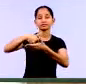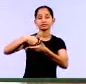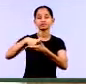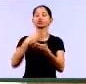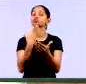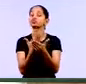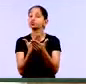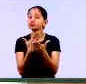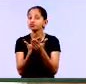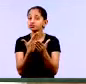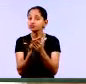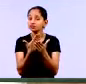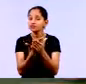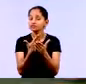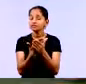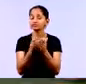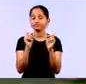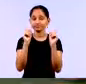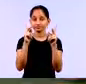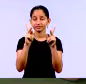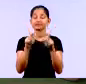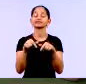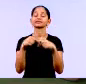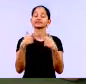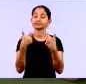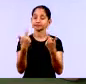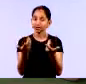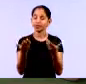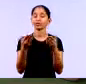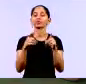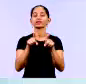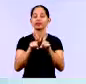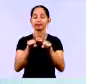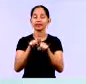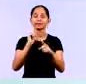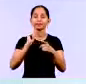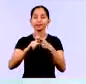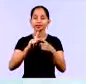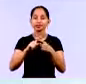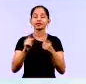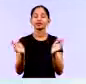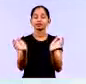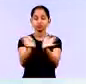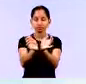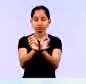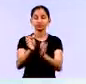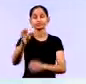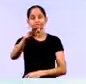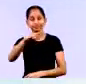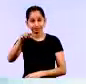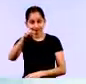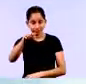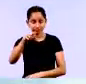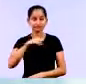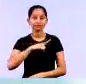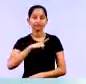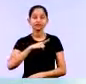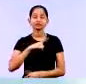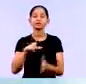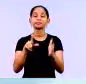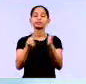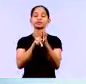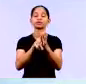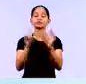estudando, né, professor? Isso. Então, ressaltar aí a importância dessa turma, professor, porque essa turma, ela tem uma